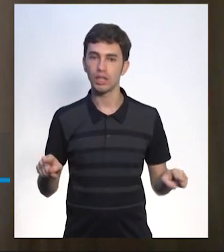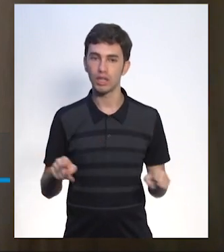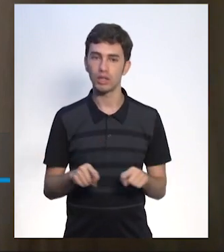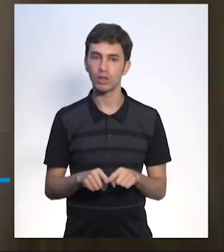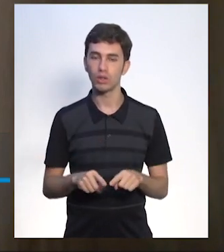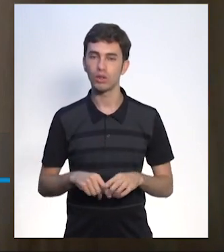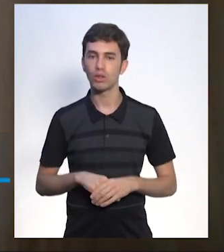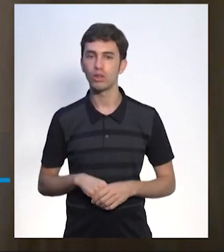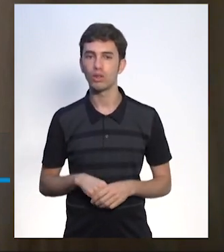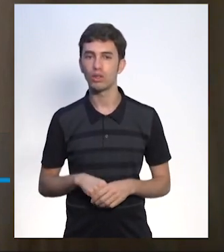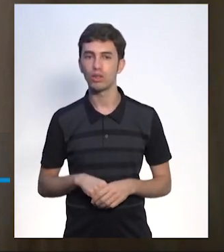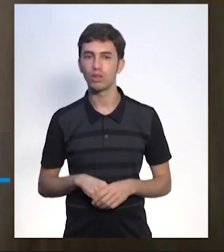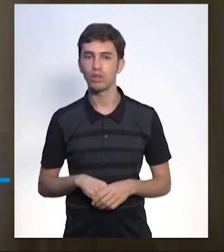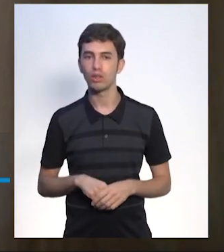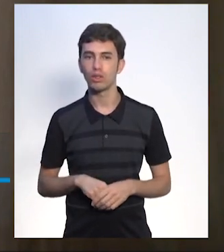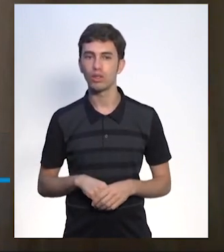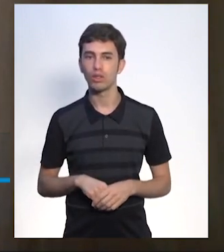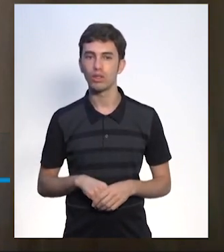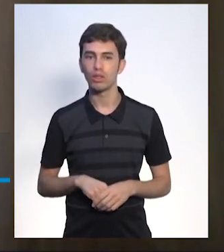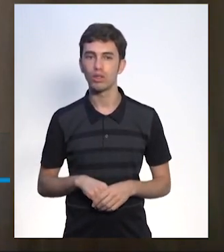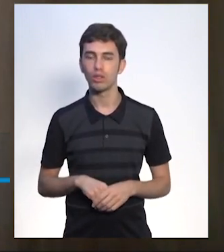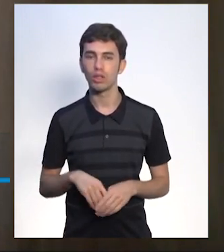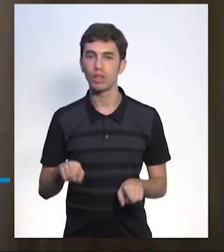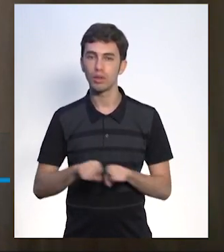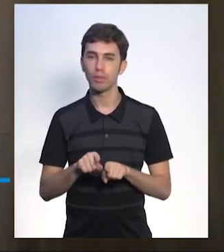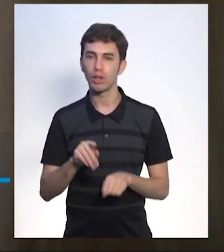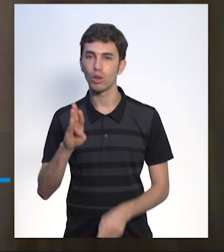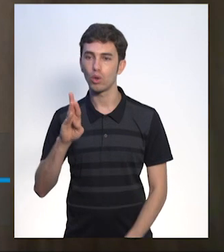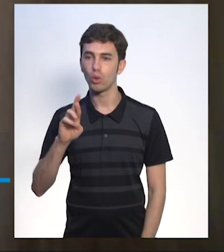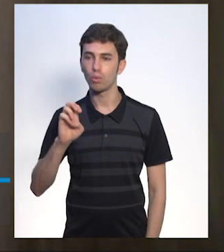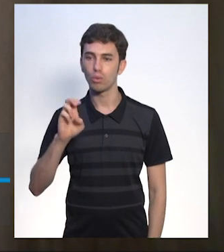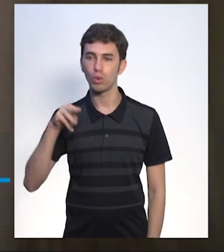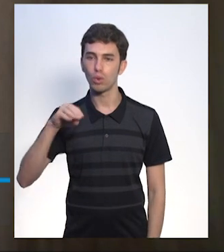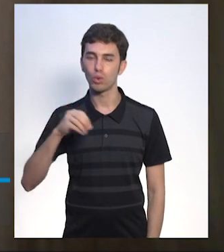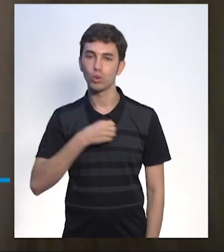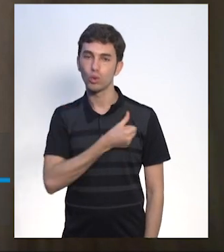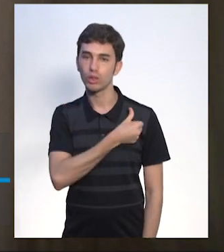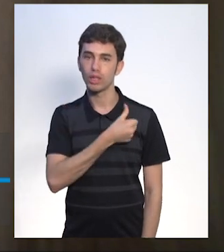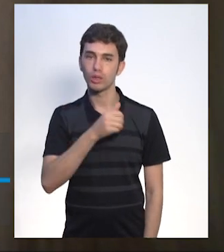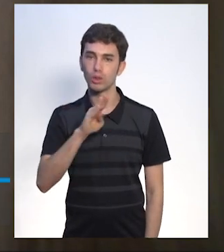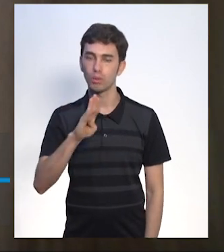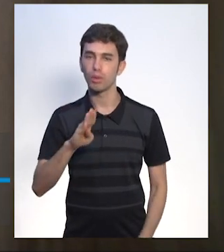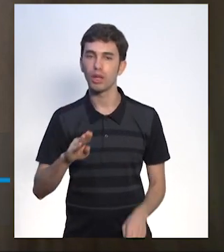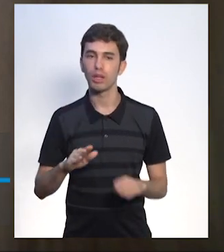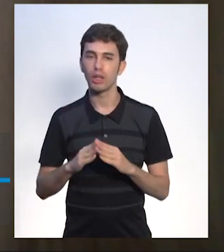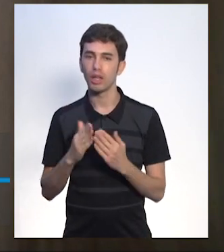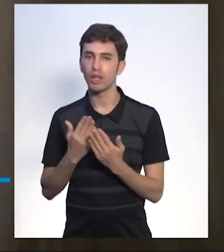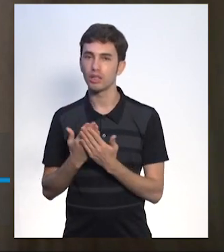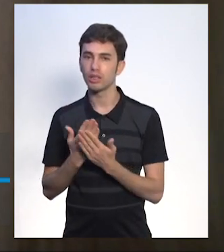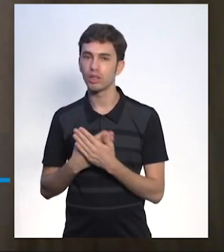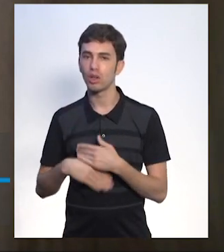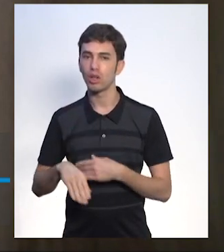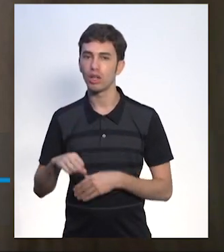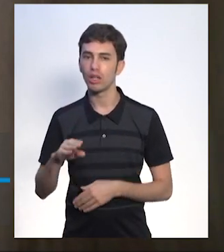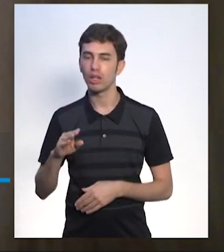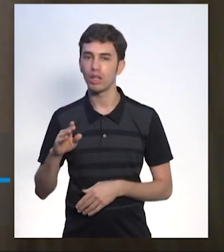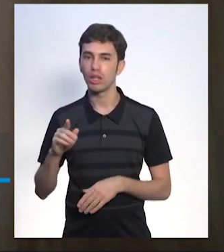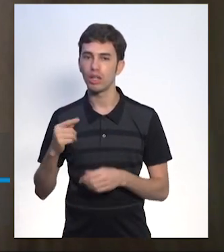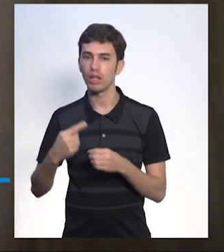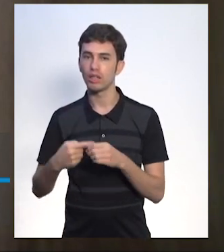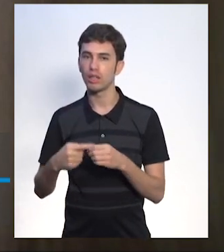triângulo. Quem mais? O Bruno, do sexto B, da Escola João Arruda, Brasil,